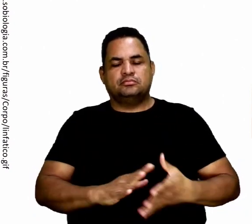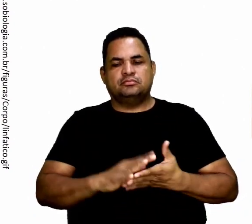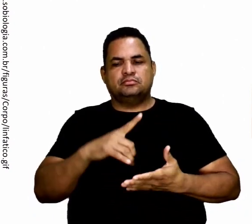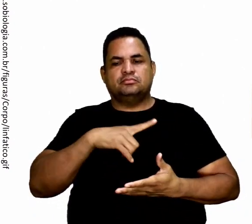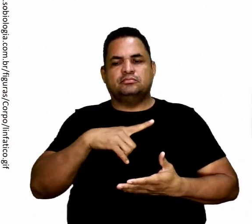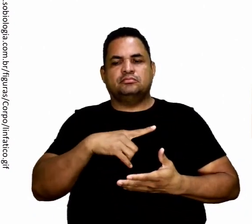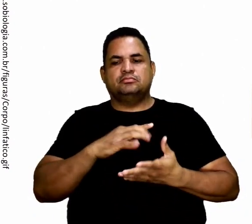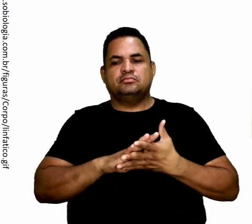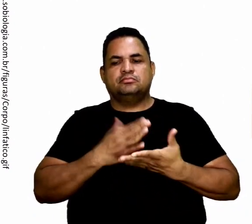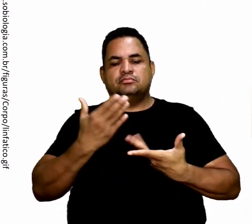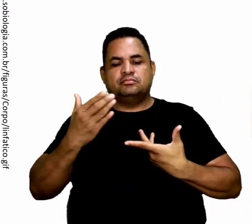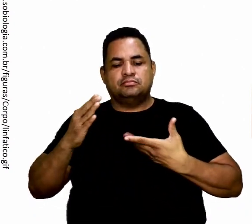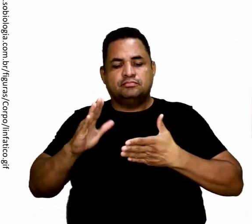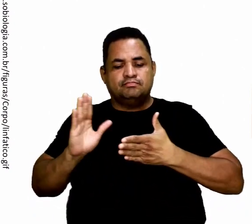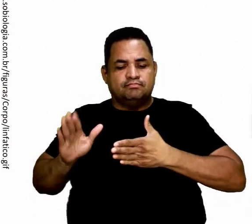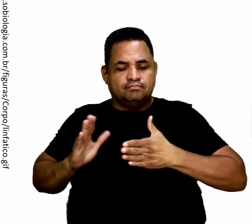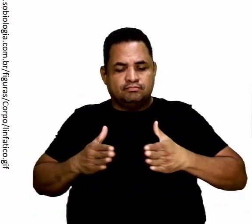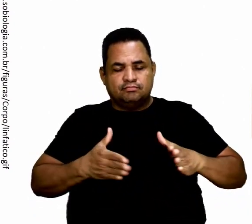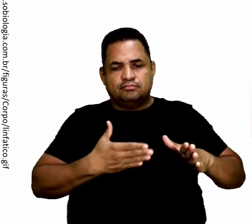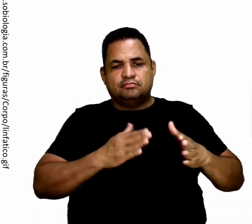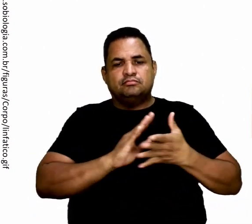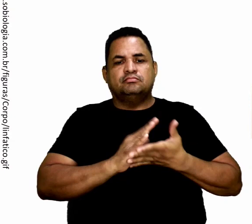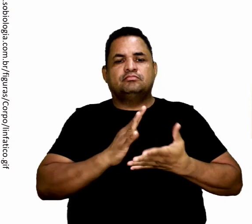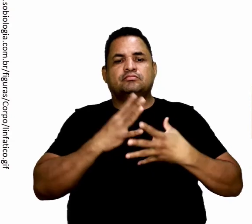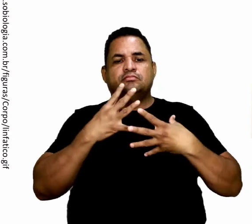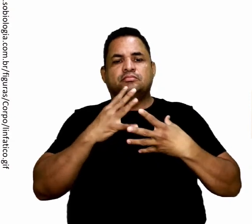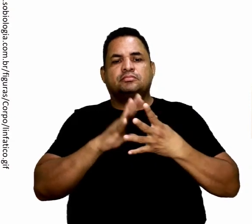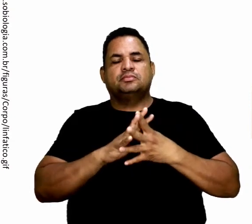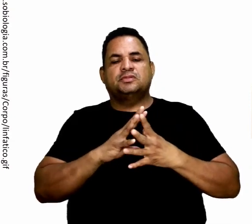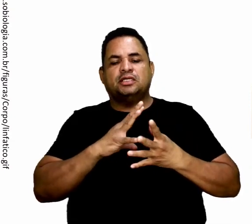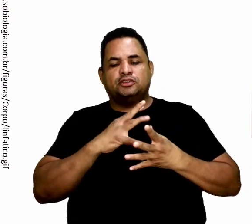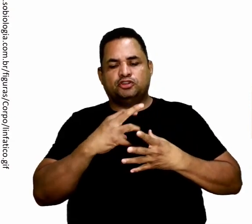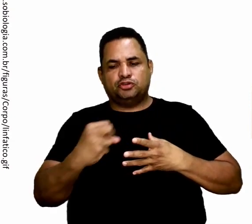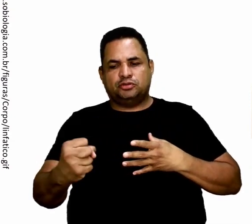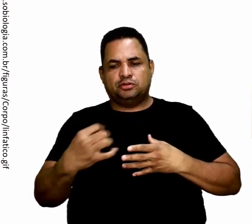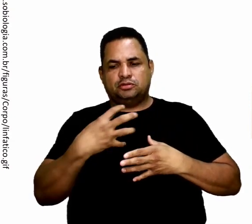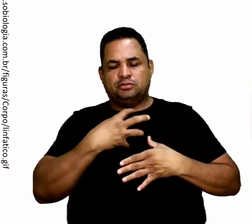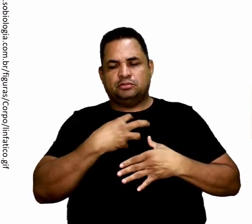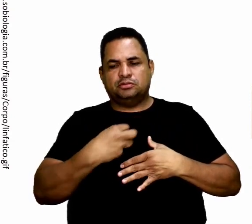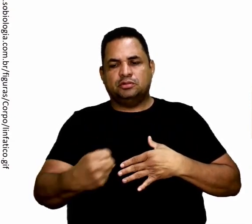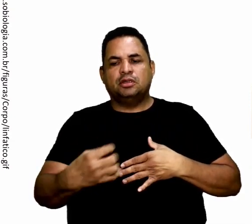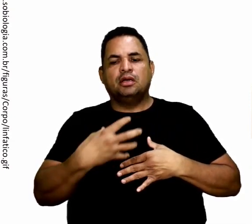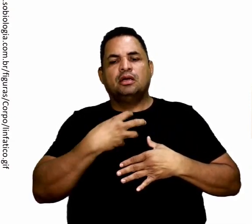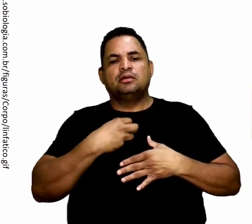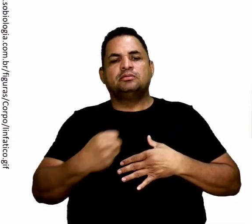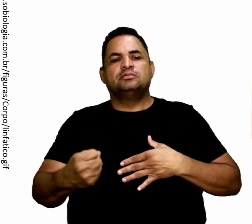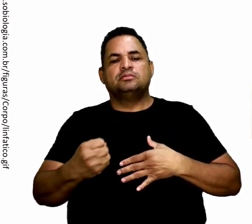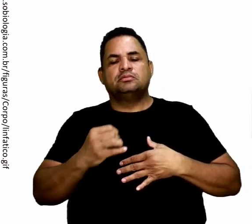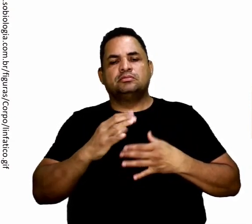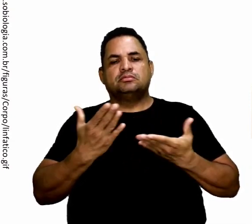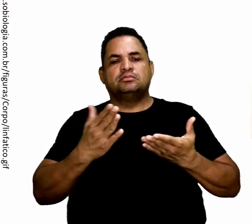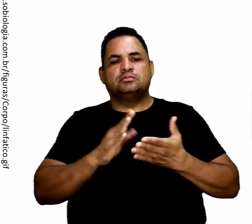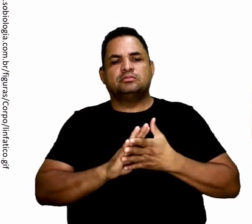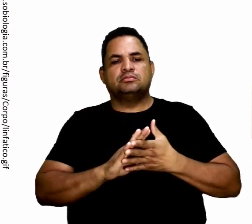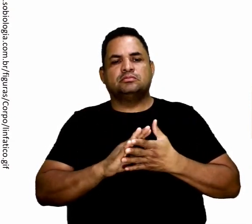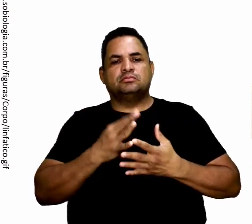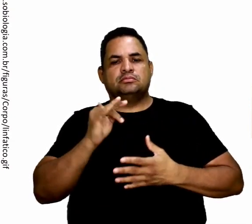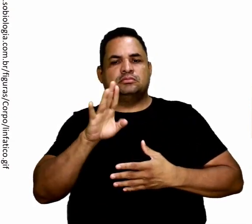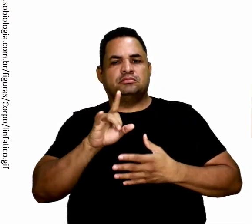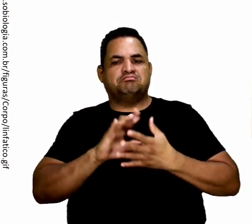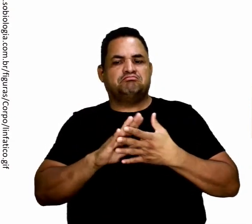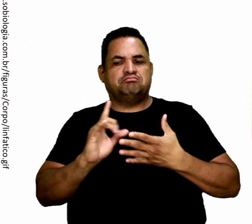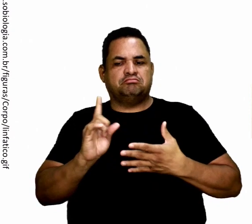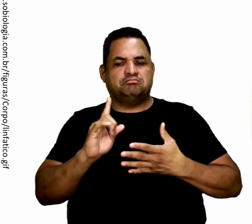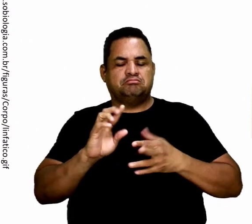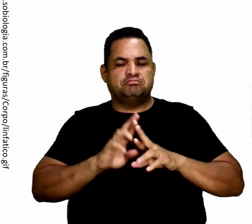aquele agente que vai fazer a remoção do que não é mais necessário. Então, no tecido linfático não seria